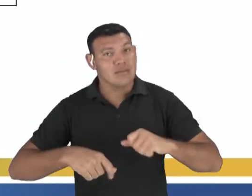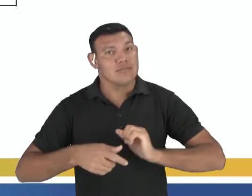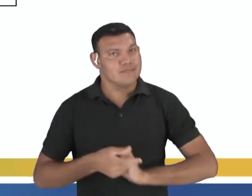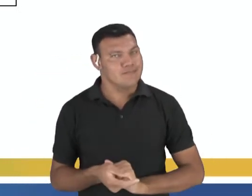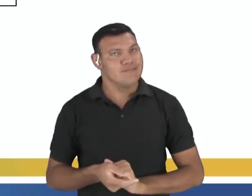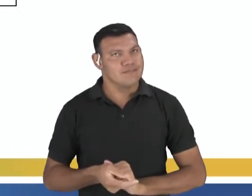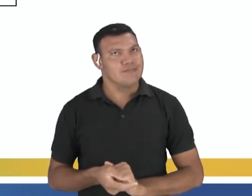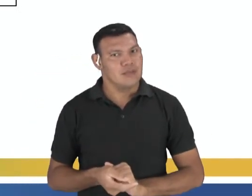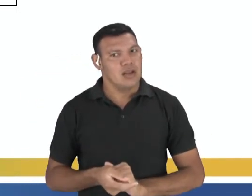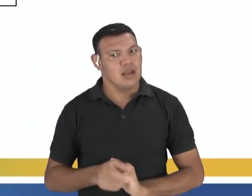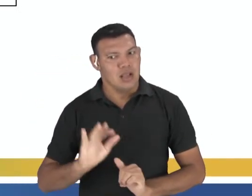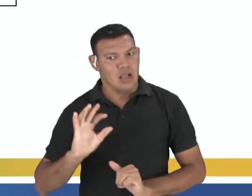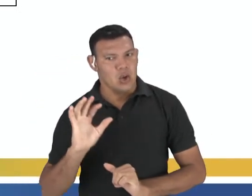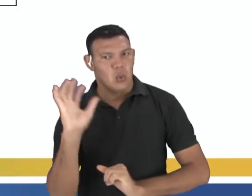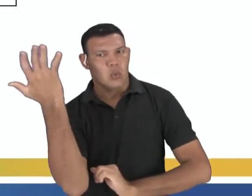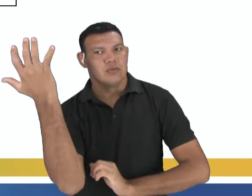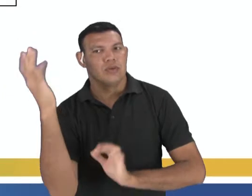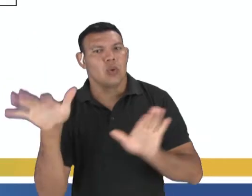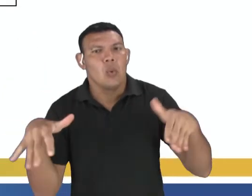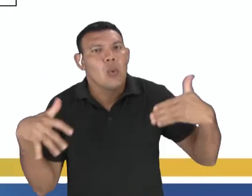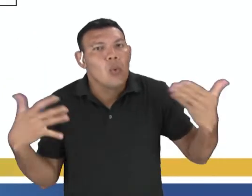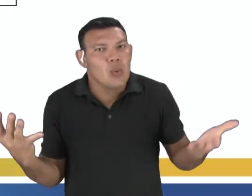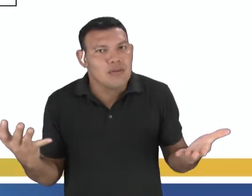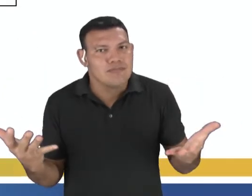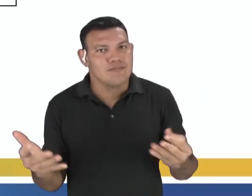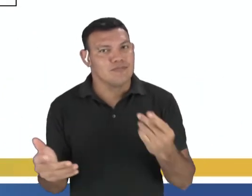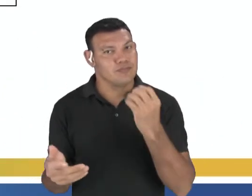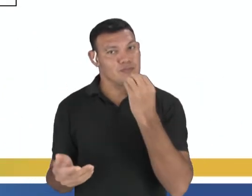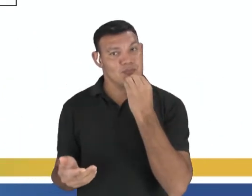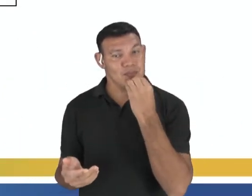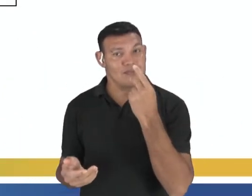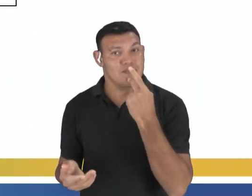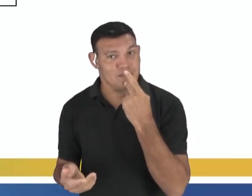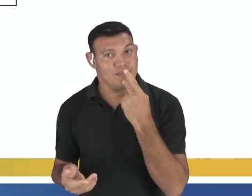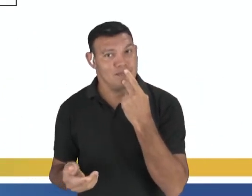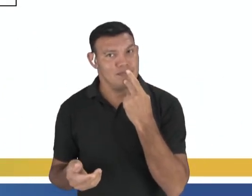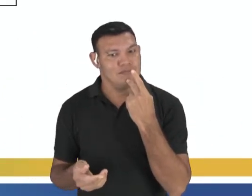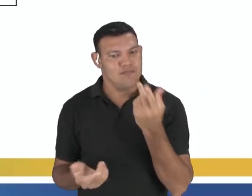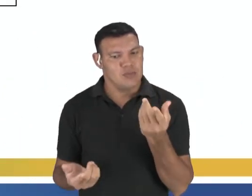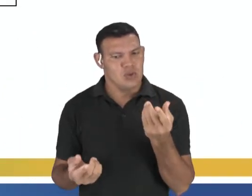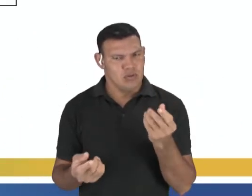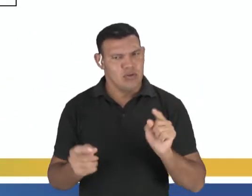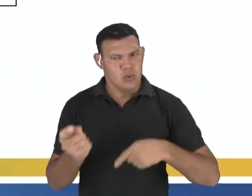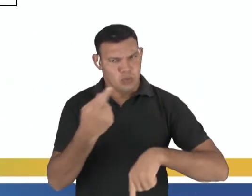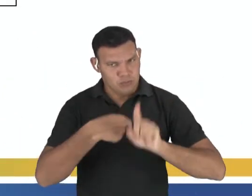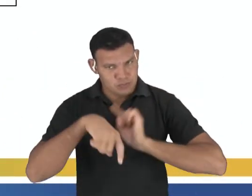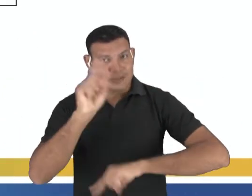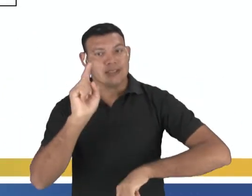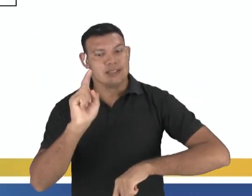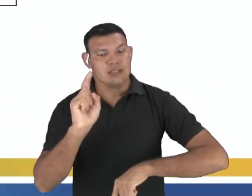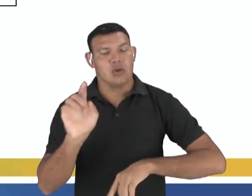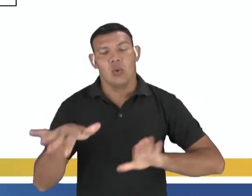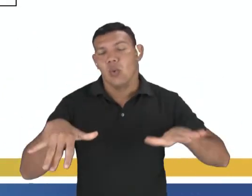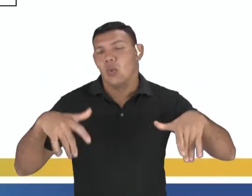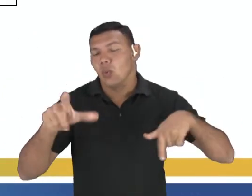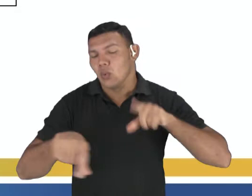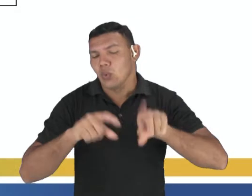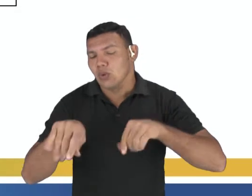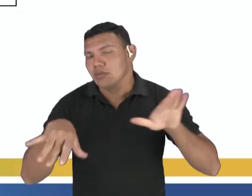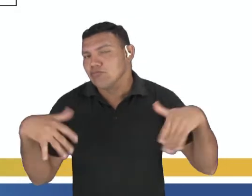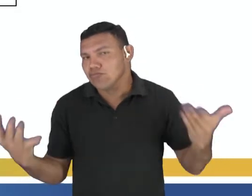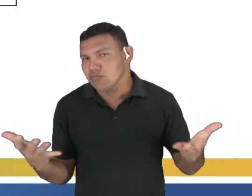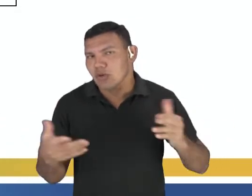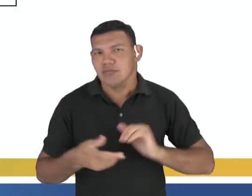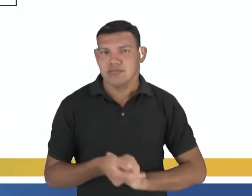possibilidades aconteçam. Então, a probabilidade de eu obter sucesso na minha escolha é N de E, aquilo